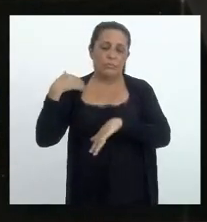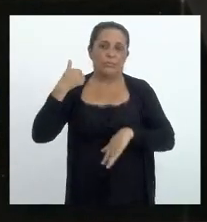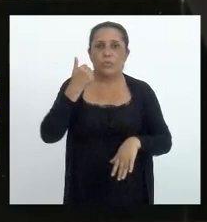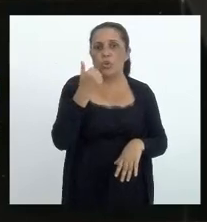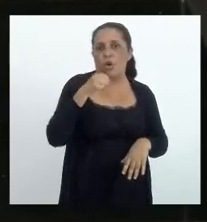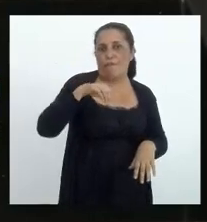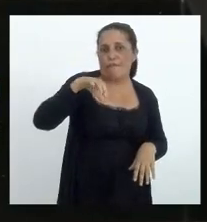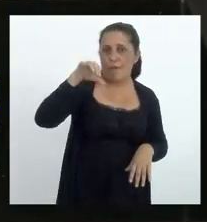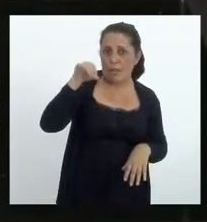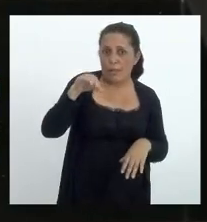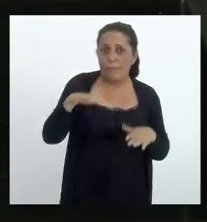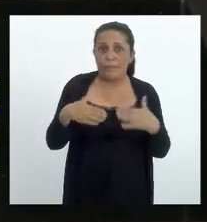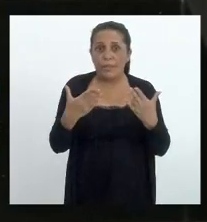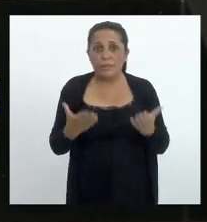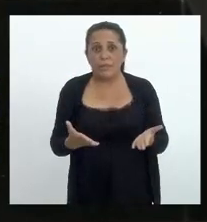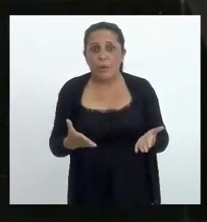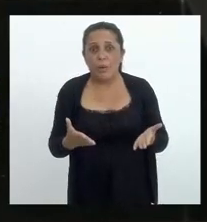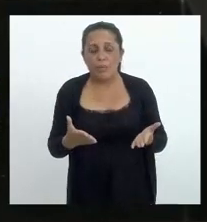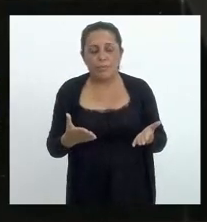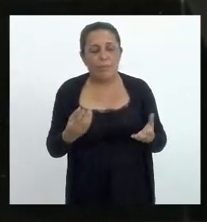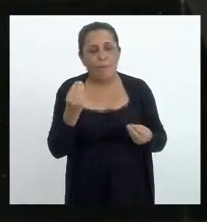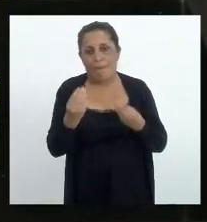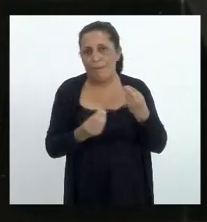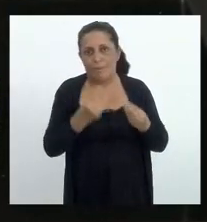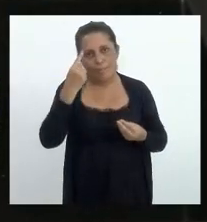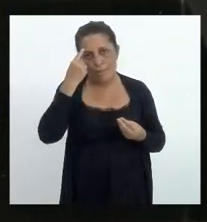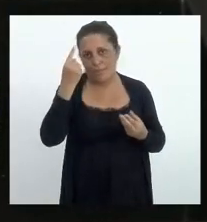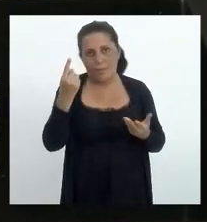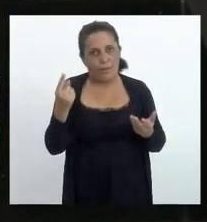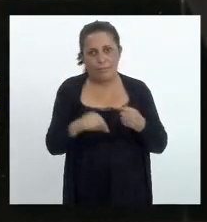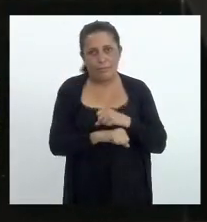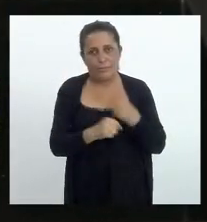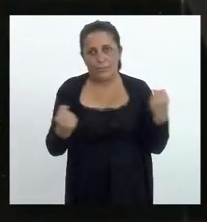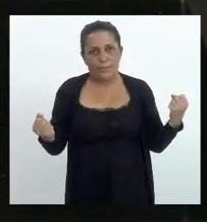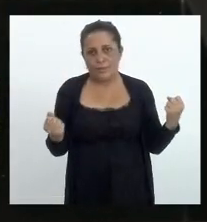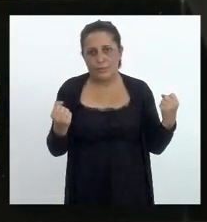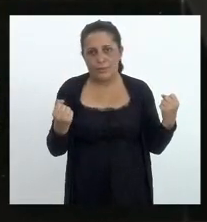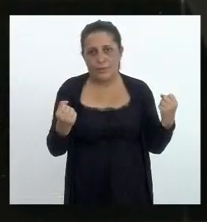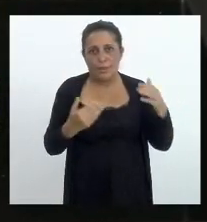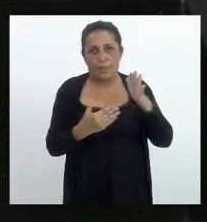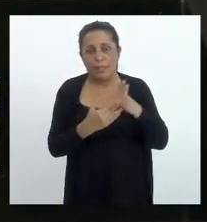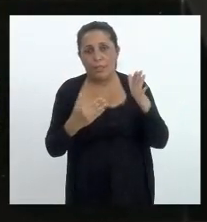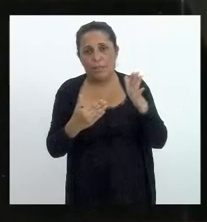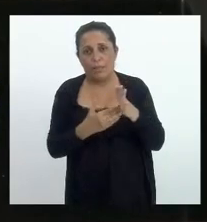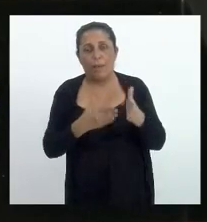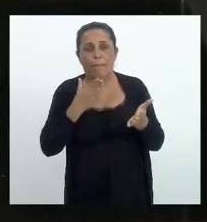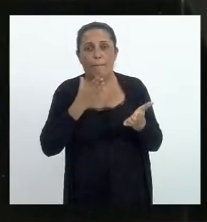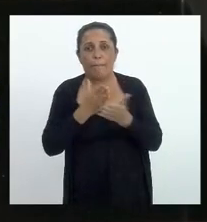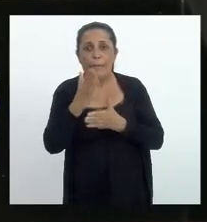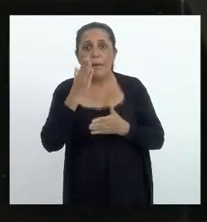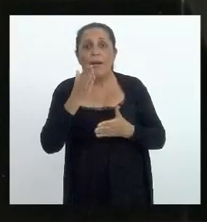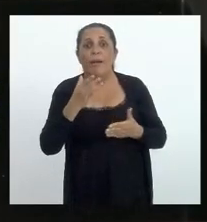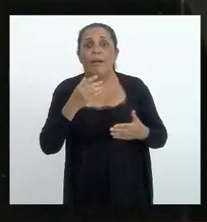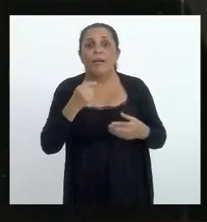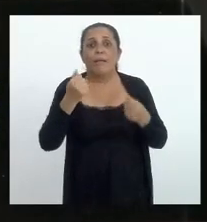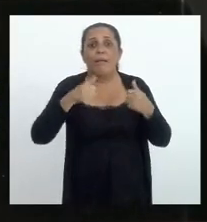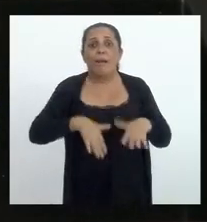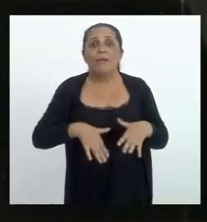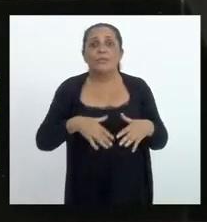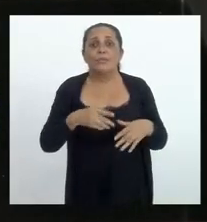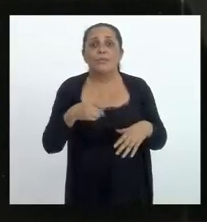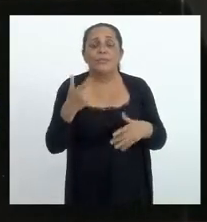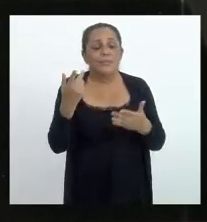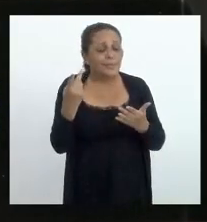Então, é impensável votarmos aqui esse teto de gastos, primeiro, porque está errado o regime